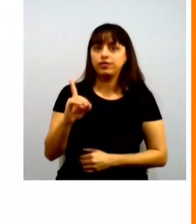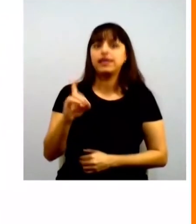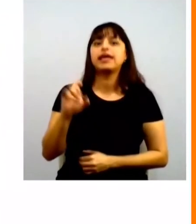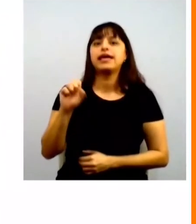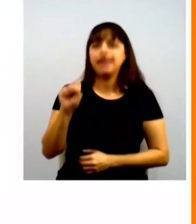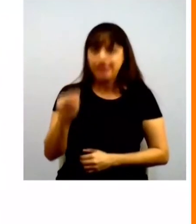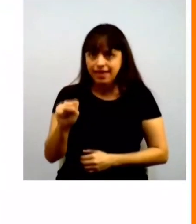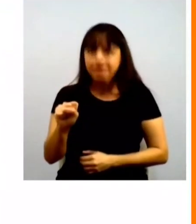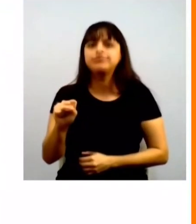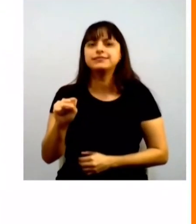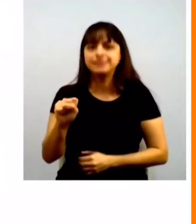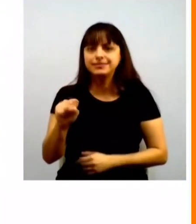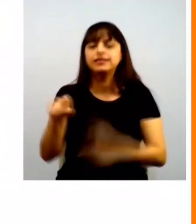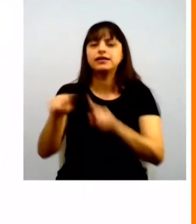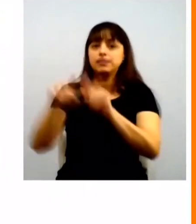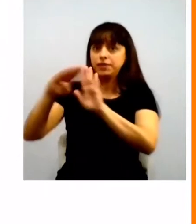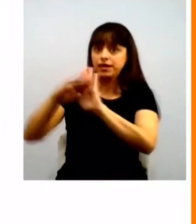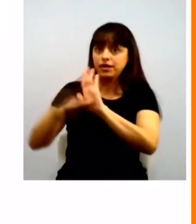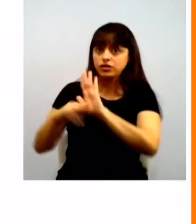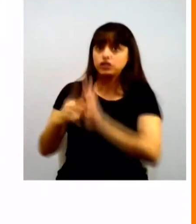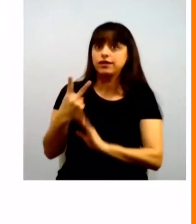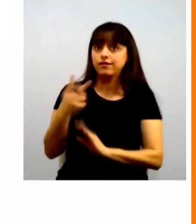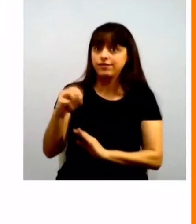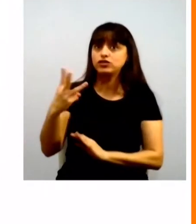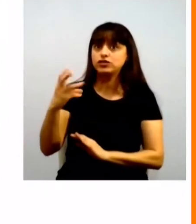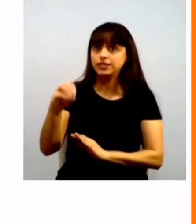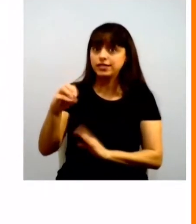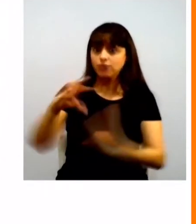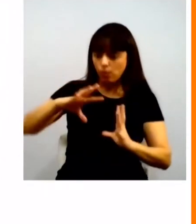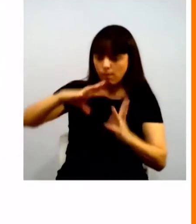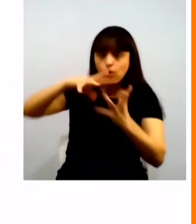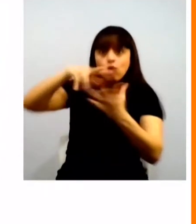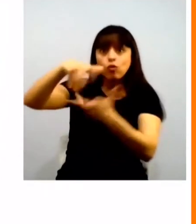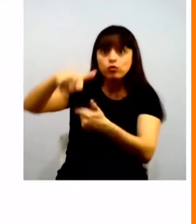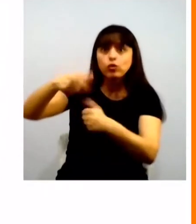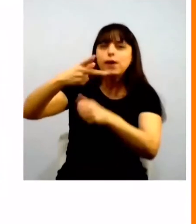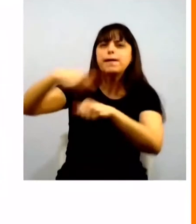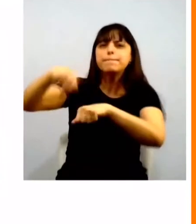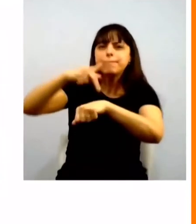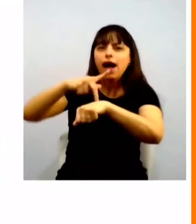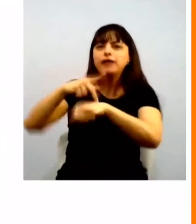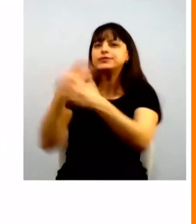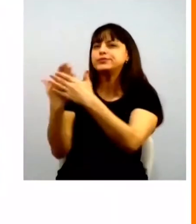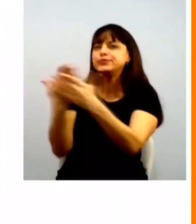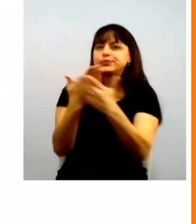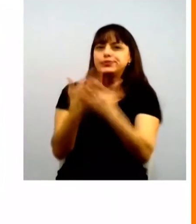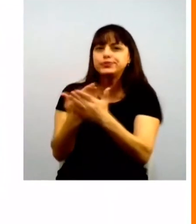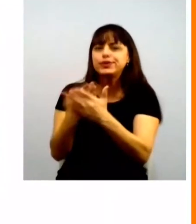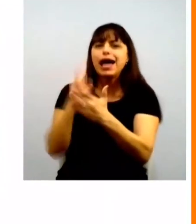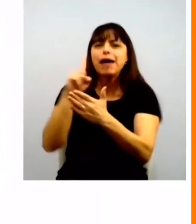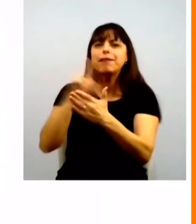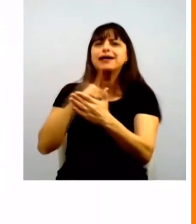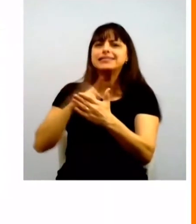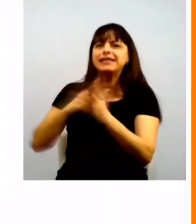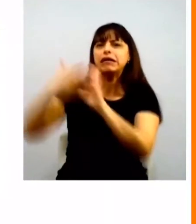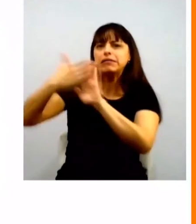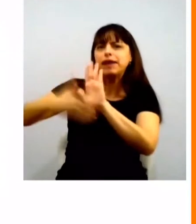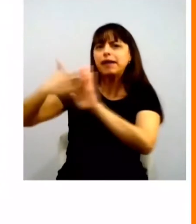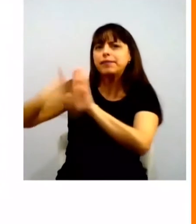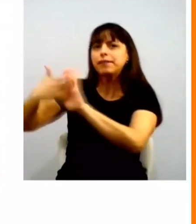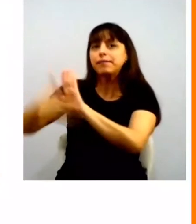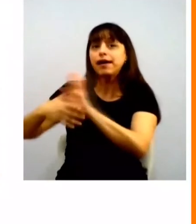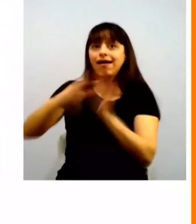rara vez aportam elementos culturales, porque não há um hábito